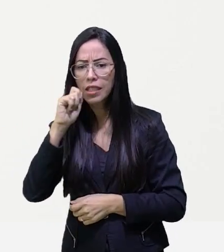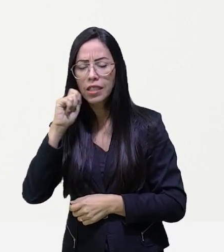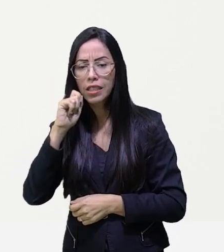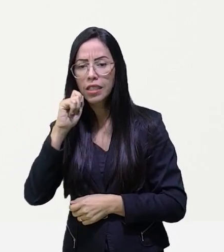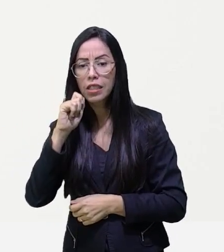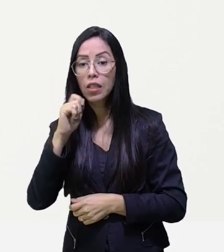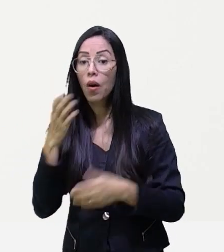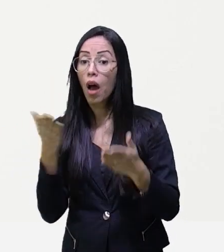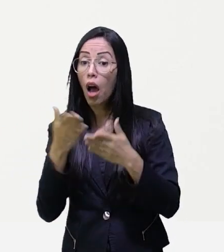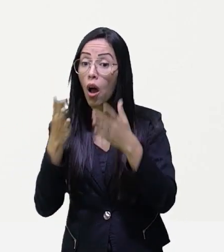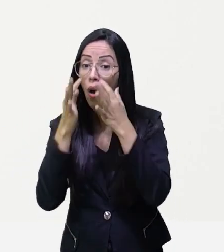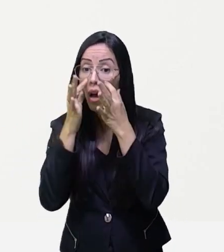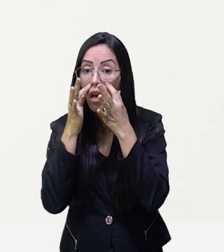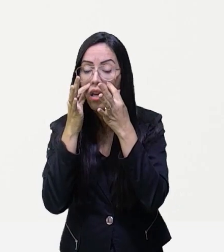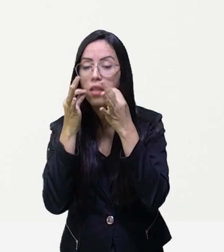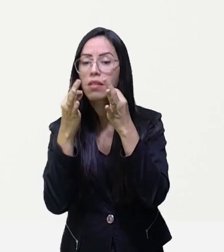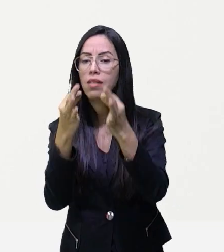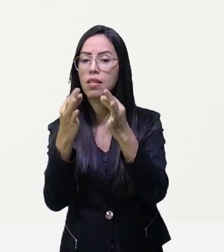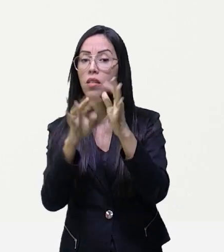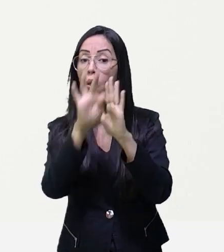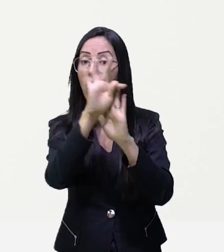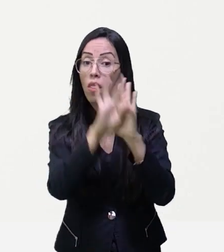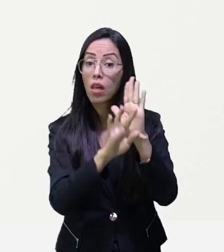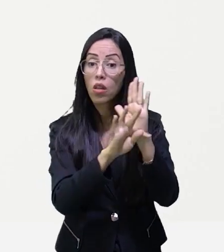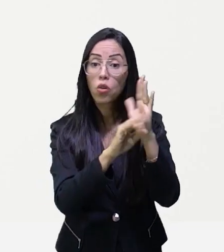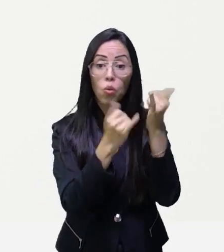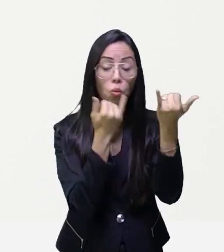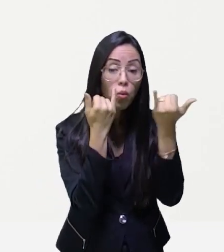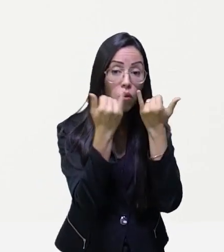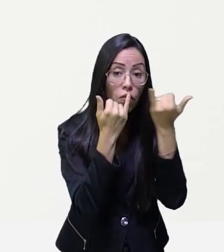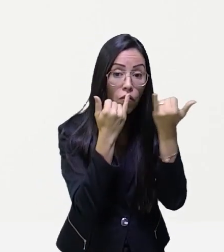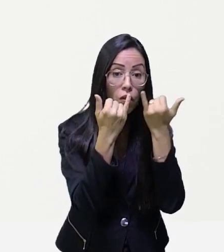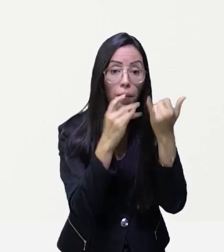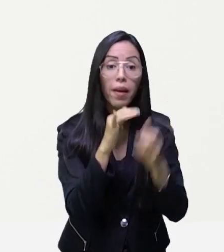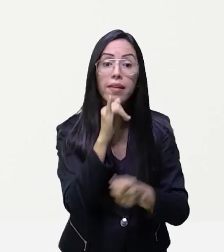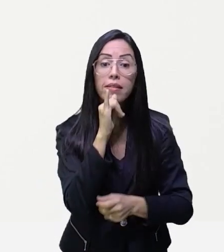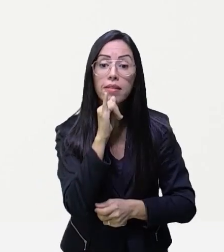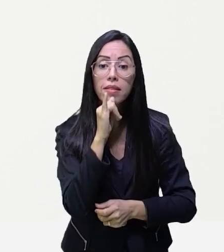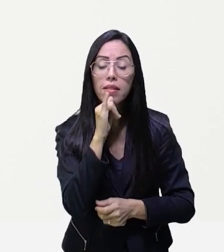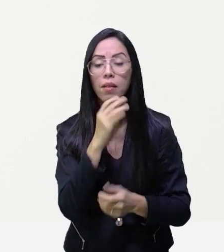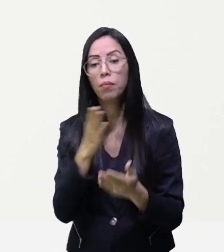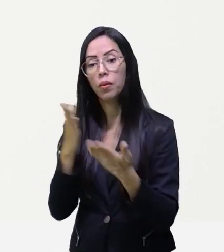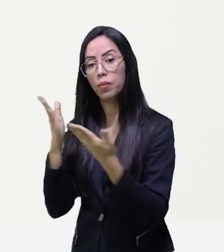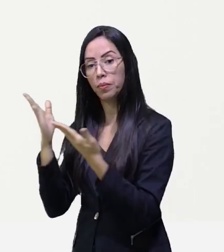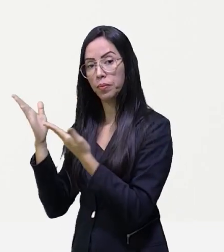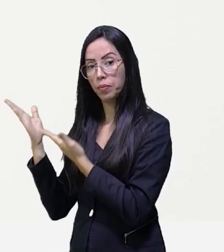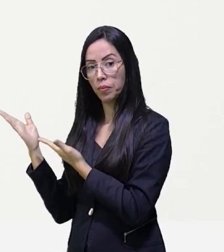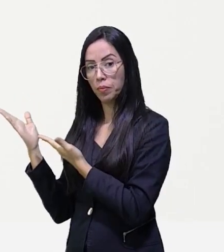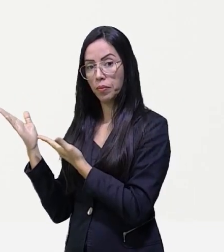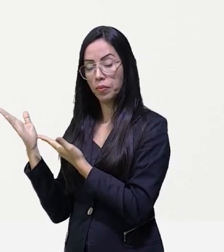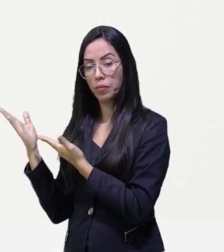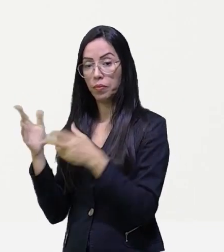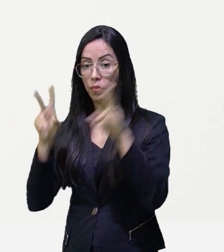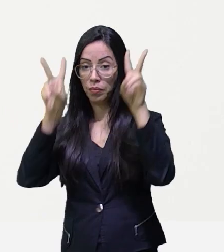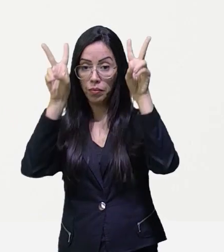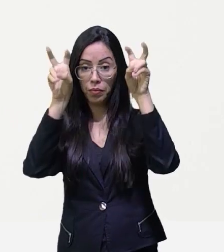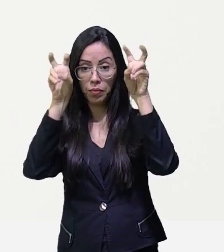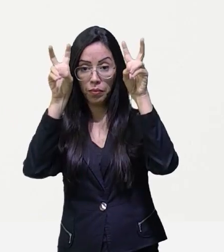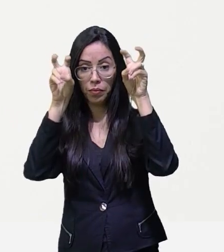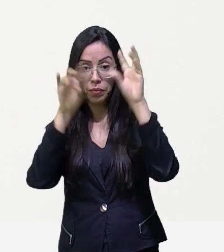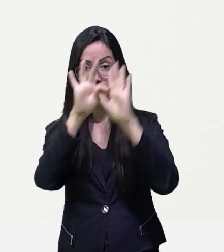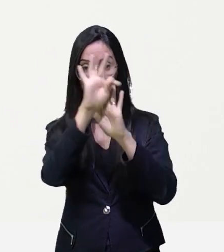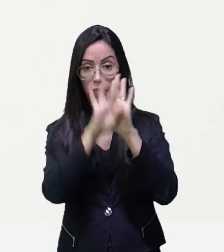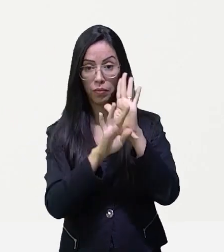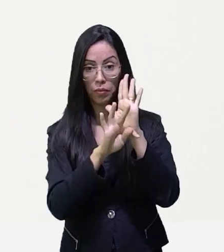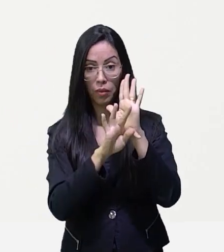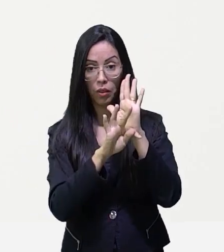prestar atenção agora num texto informativo. Olha lá. O tema do nosso texto é